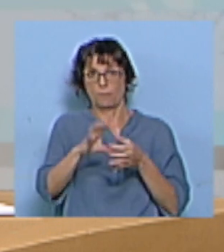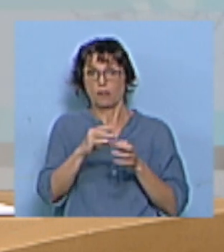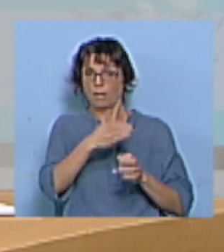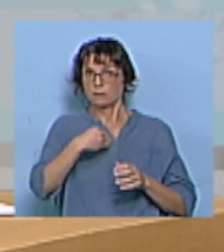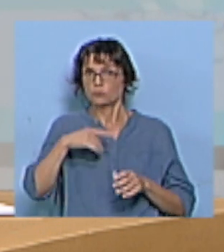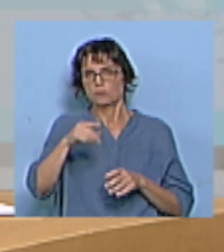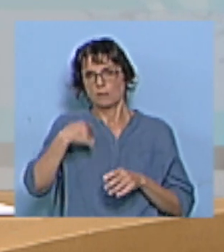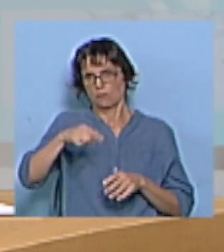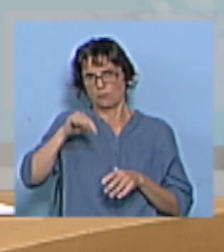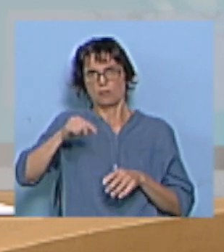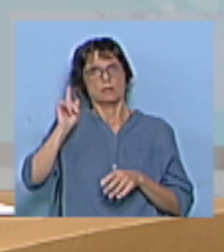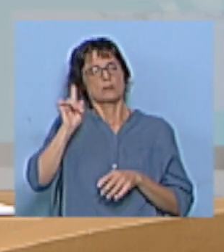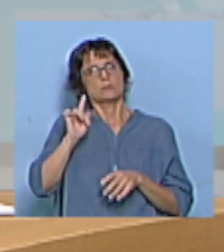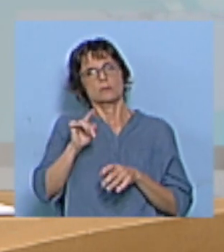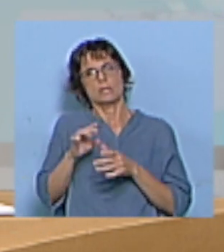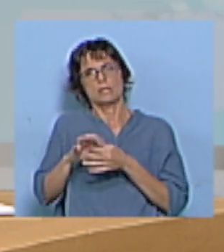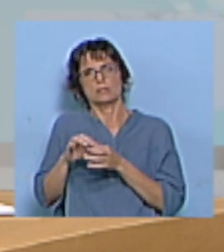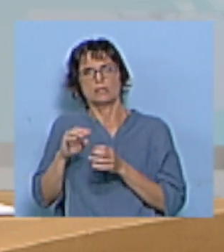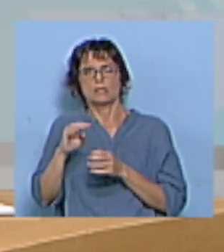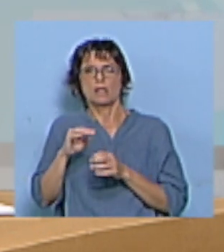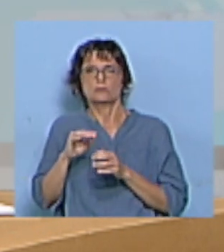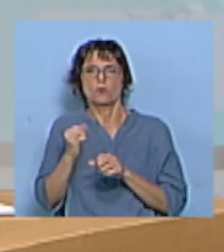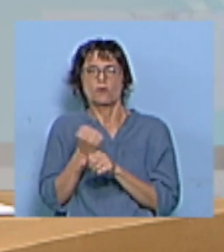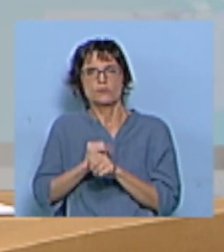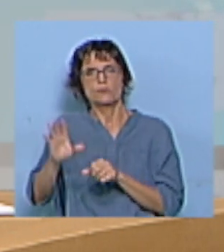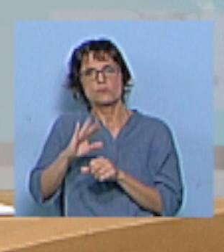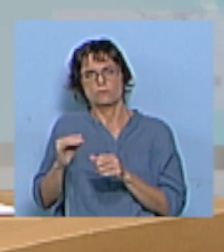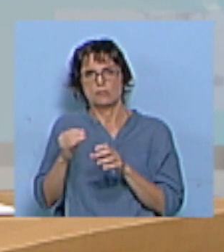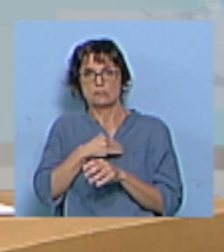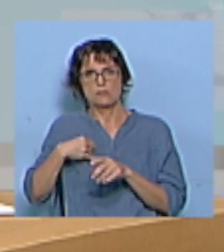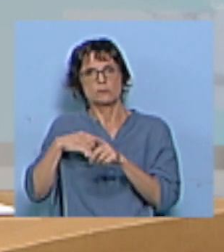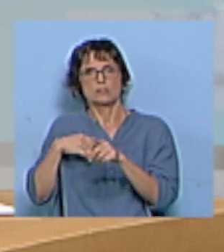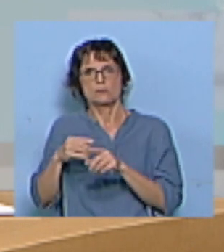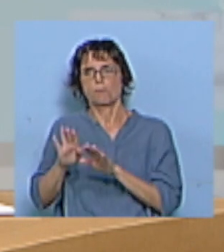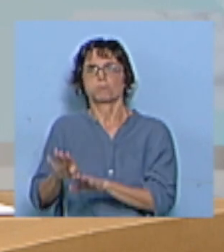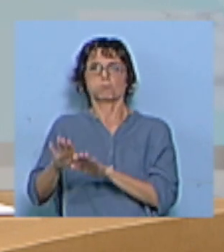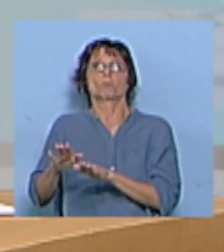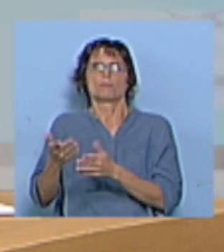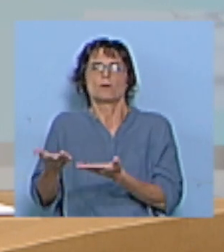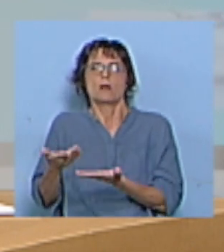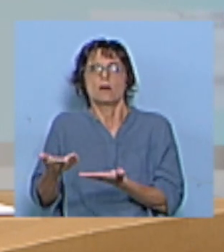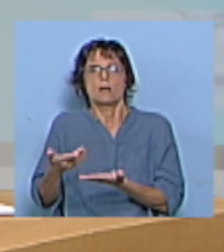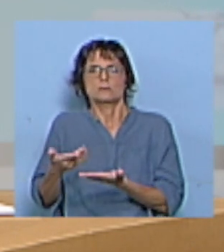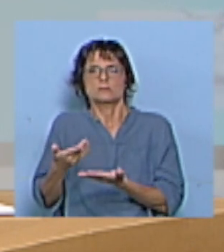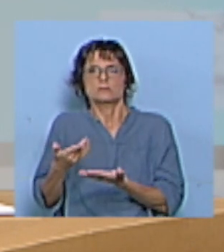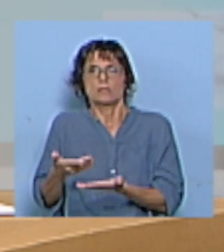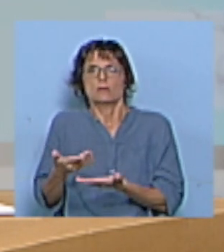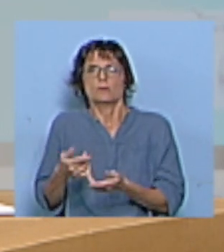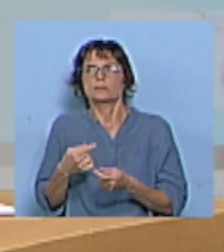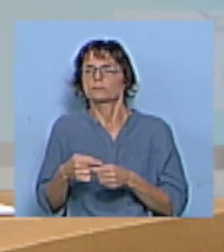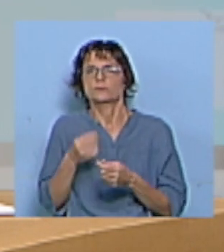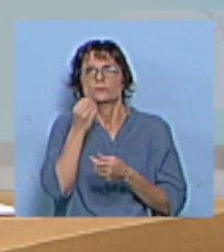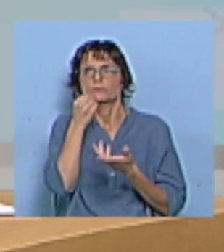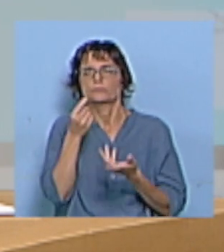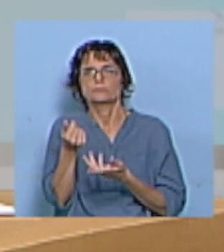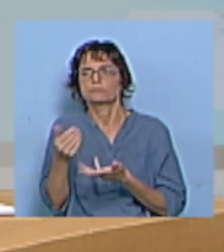do Serviço Nacional de Saúde, ficou assim mais ou menos pendurado. Agora temos que ver como recuperar algumas